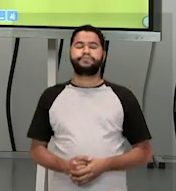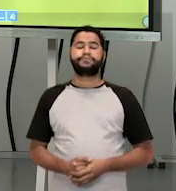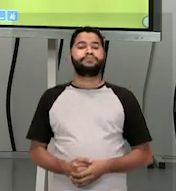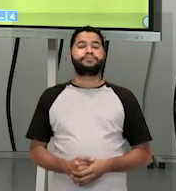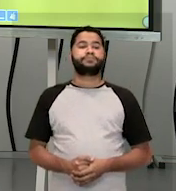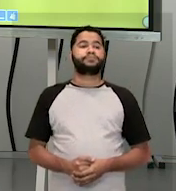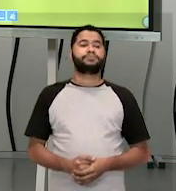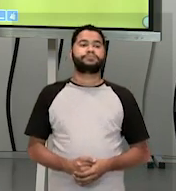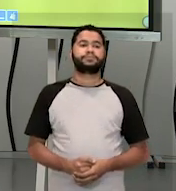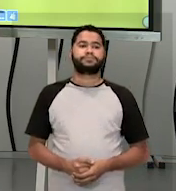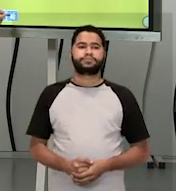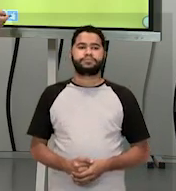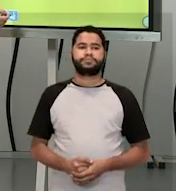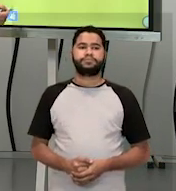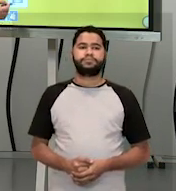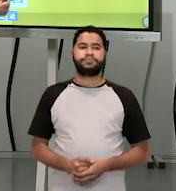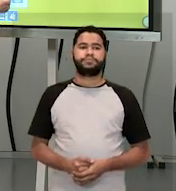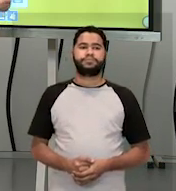Essa